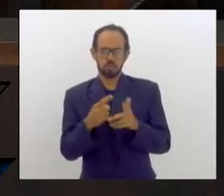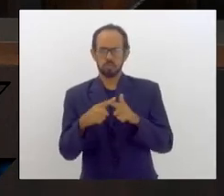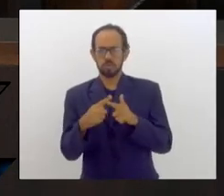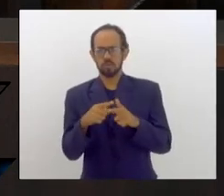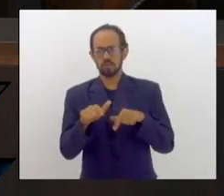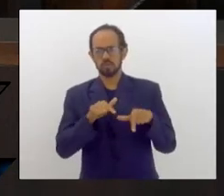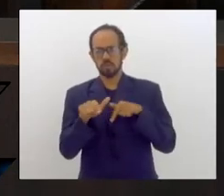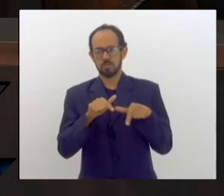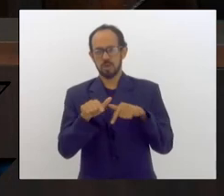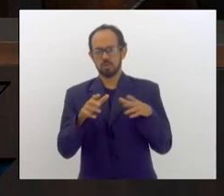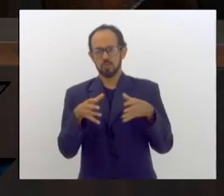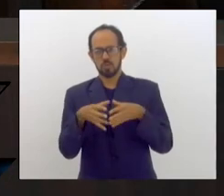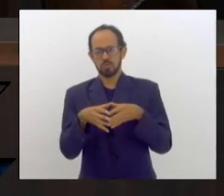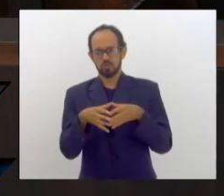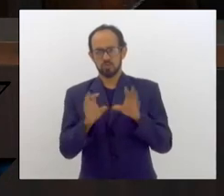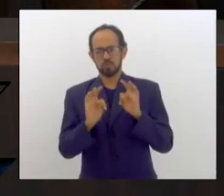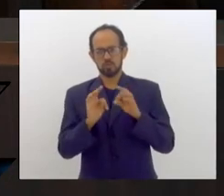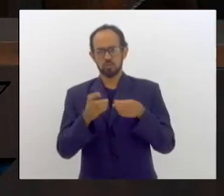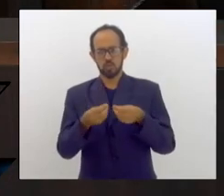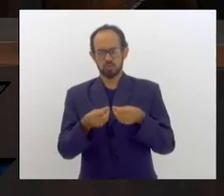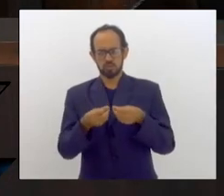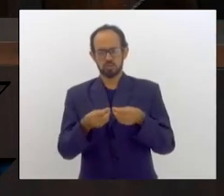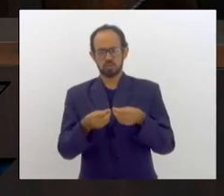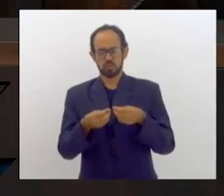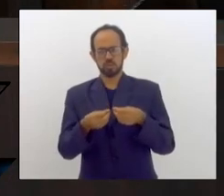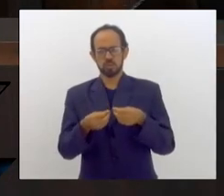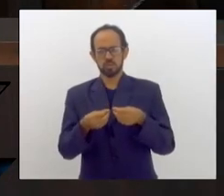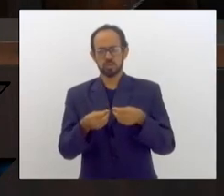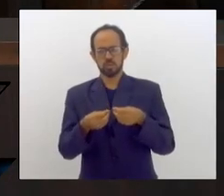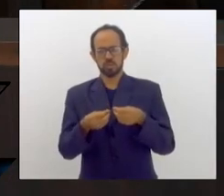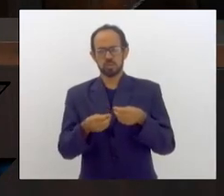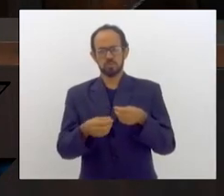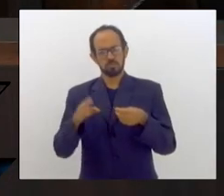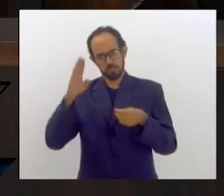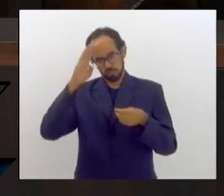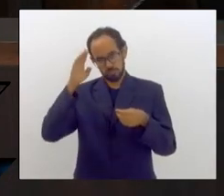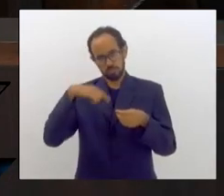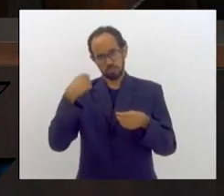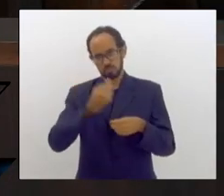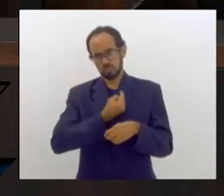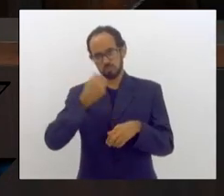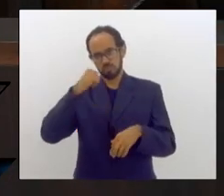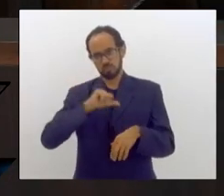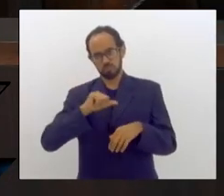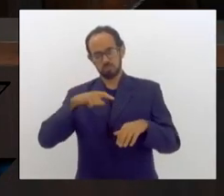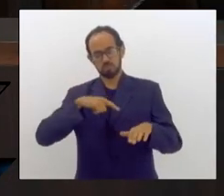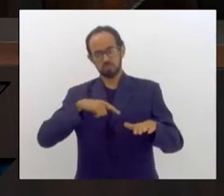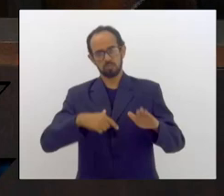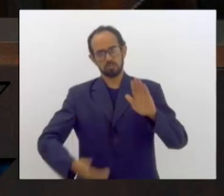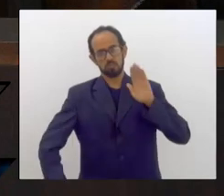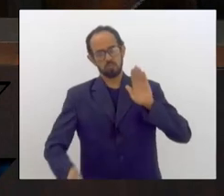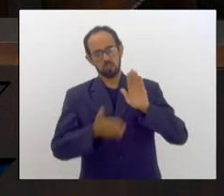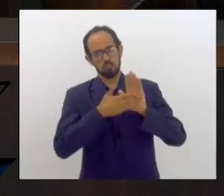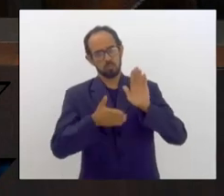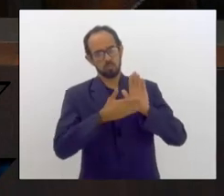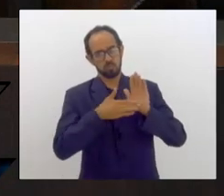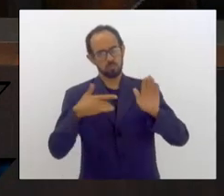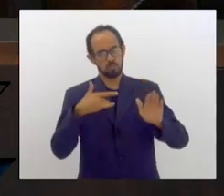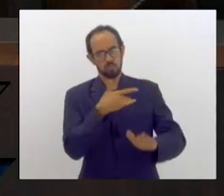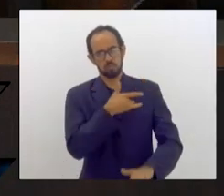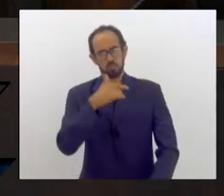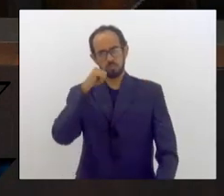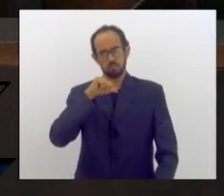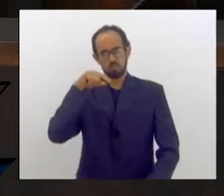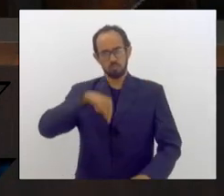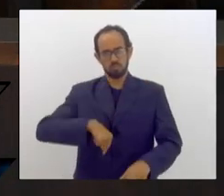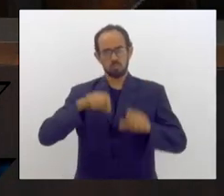aí de todos que sempre tiveram, principalmente nós, mulheres, esse compromisso com a saúde da mulher aqui